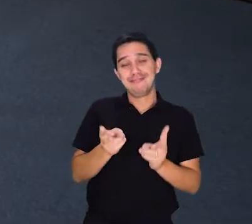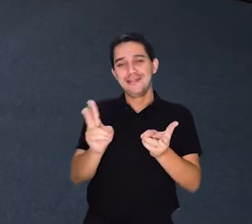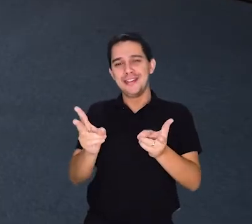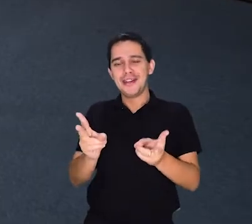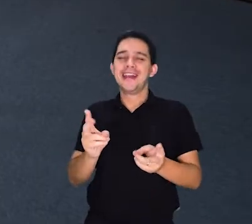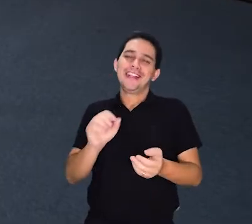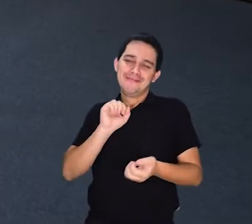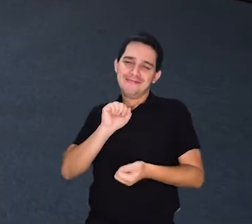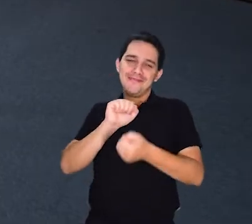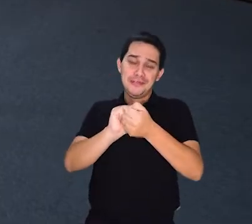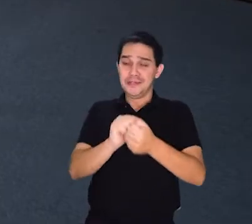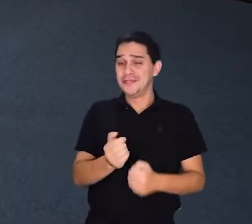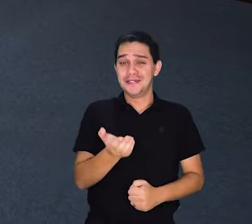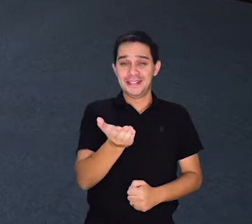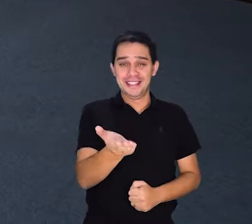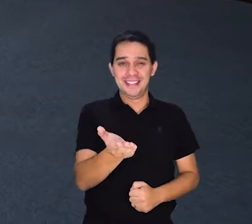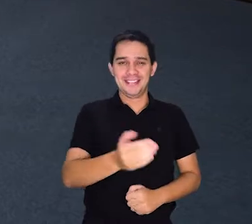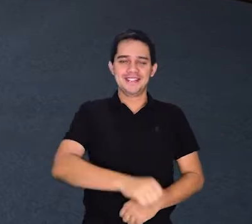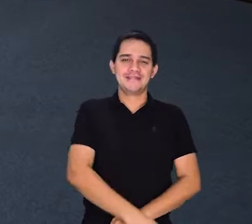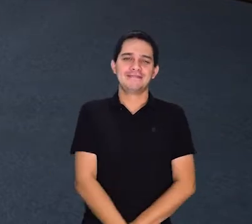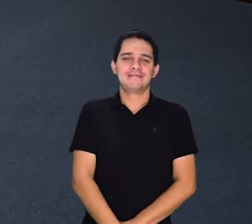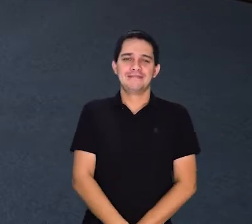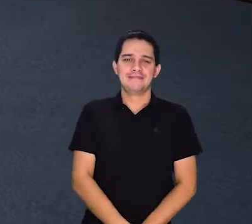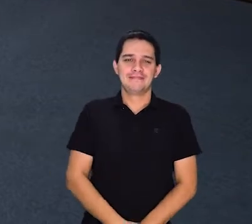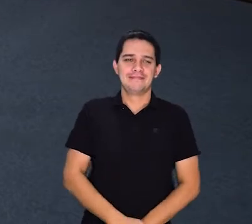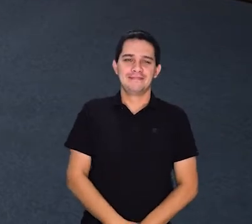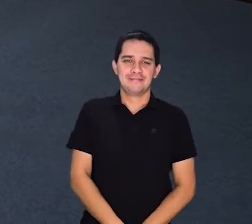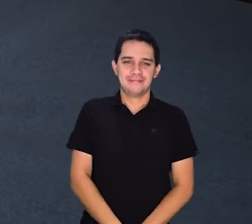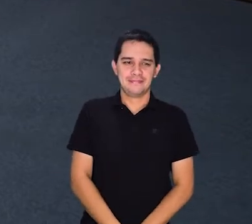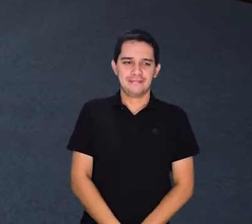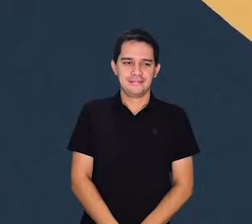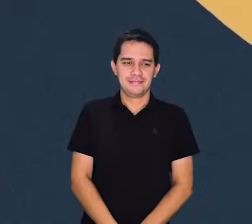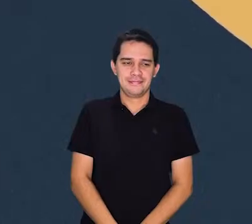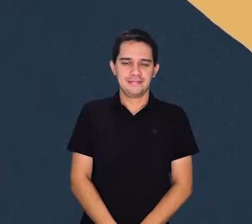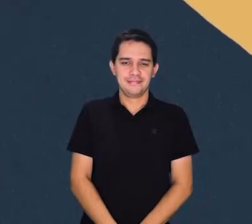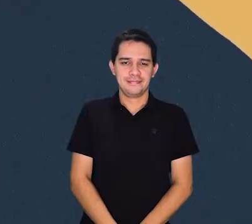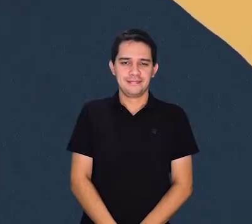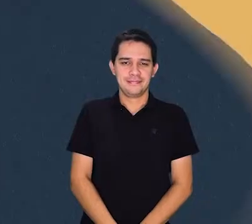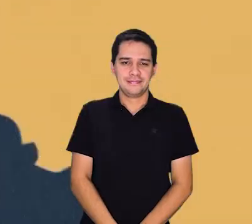Brasil, MP Cidadão. É o Ministério Público mais perto de você.